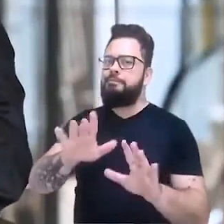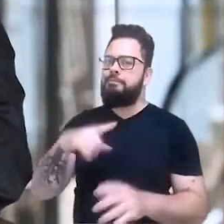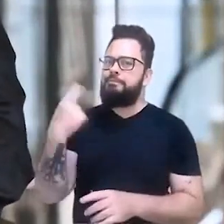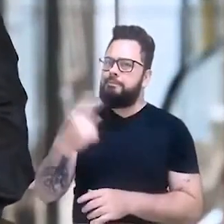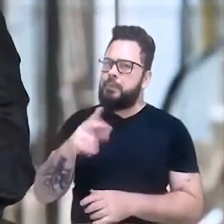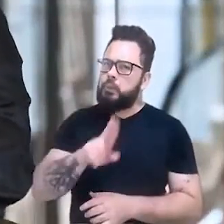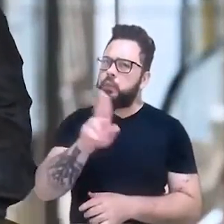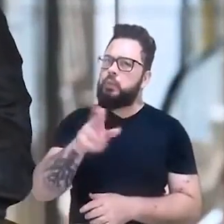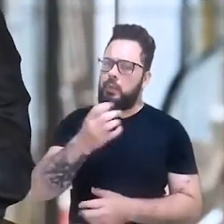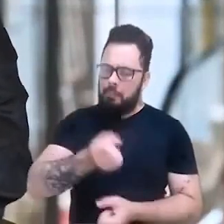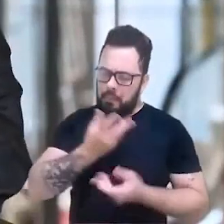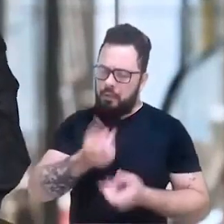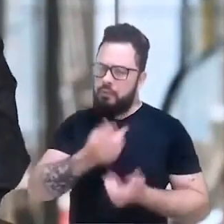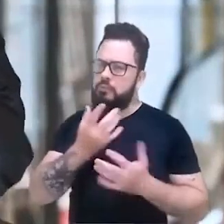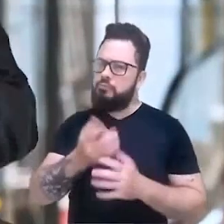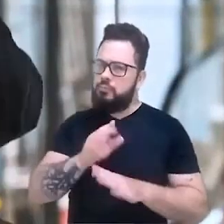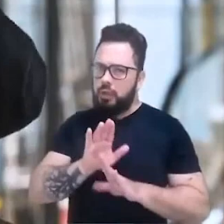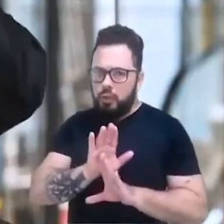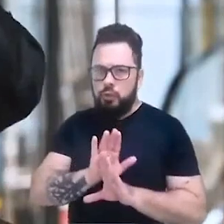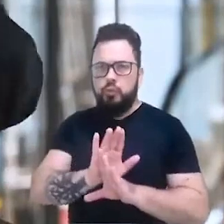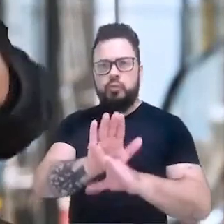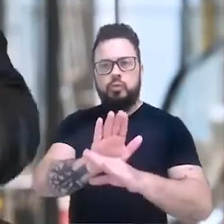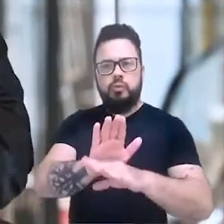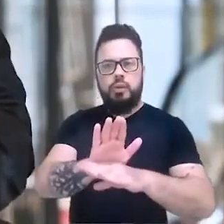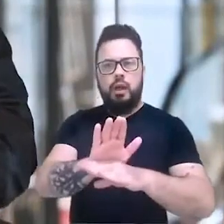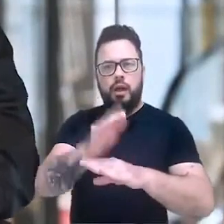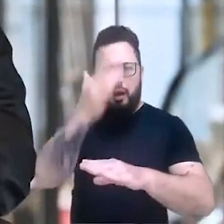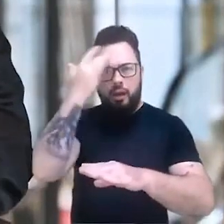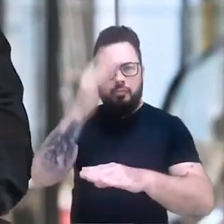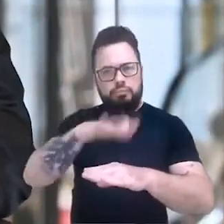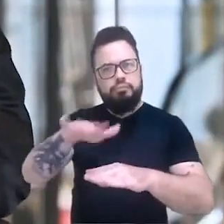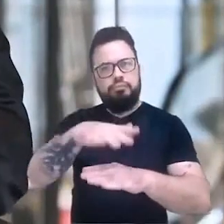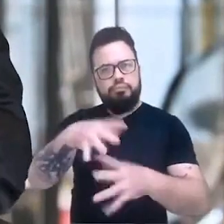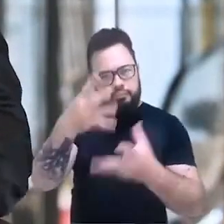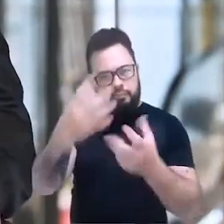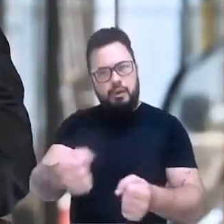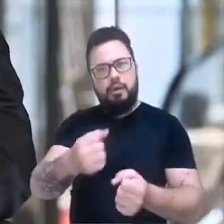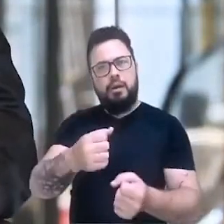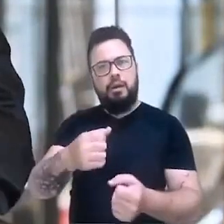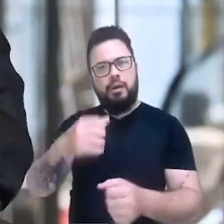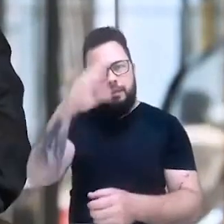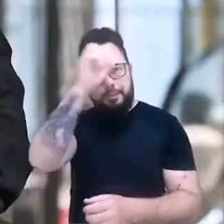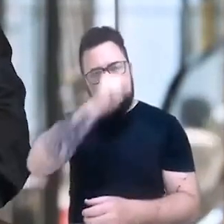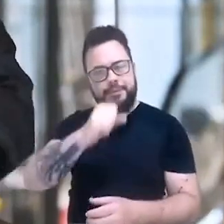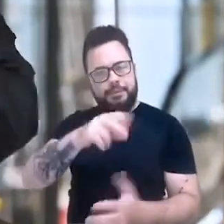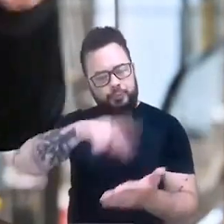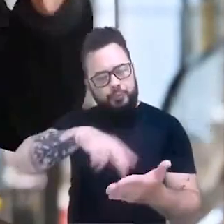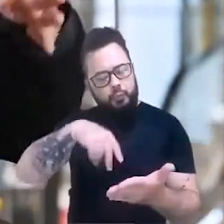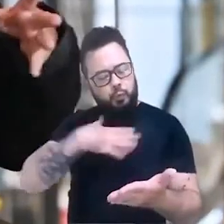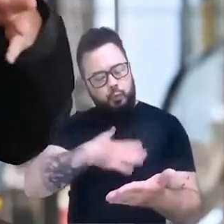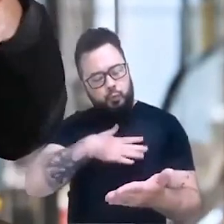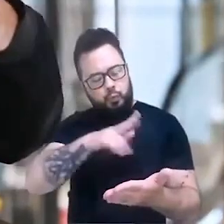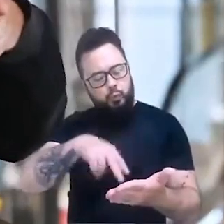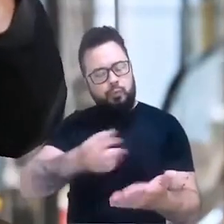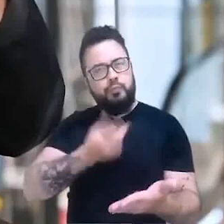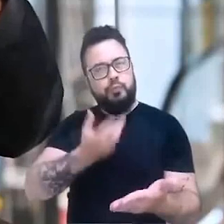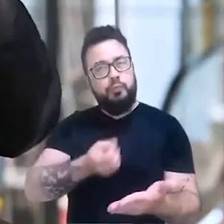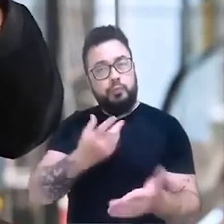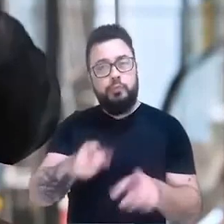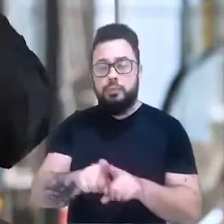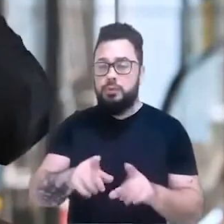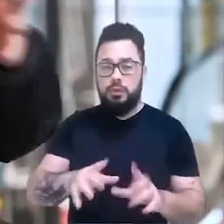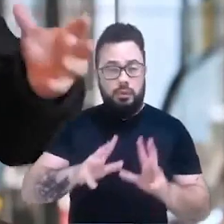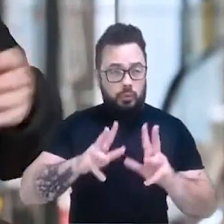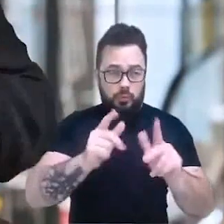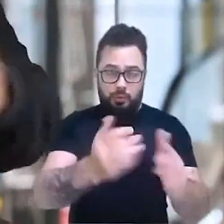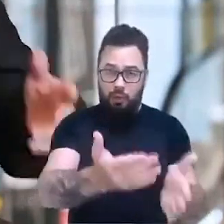poesia, de influenciar as pessoas a ler, de montar um movimento literário no Brasil, que é muito difícil, né? Então não dá para pegar todas as causas, gente,